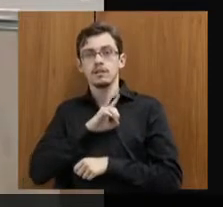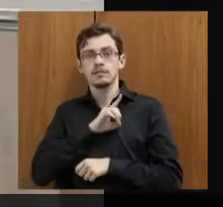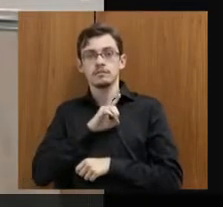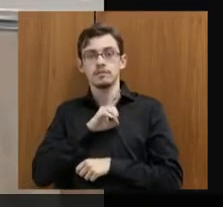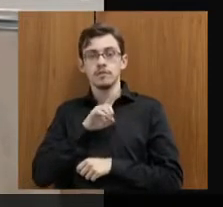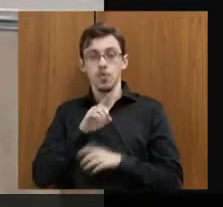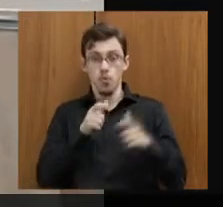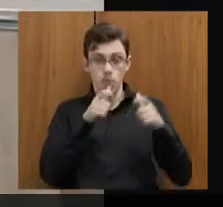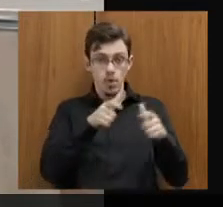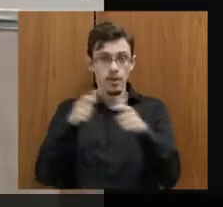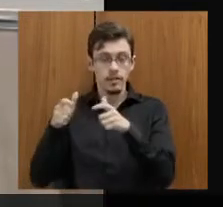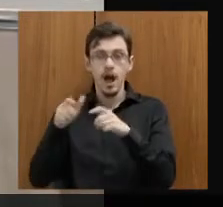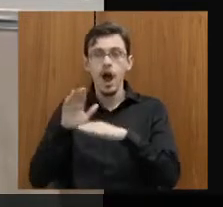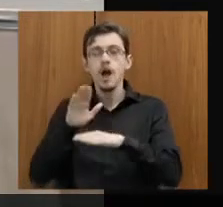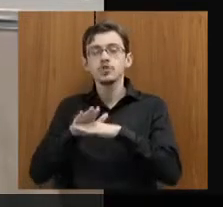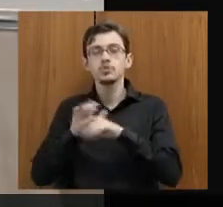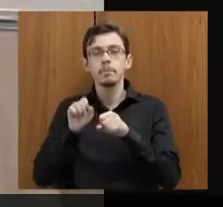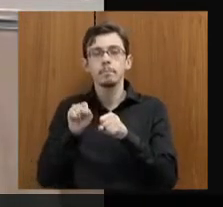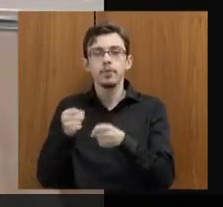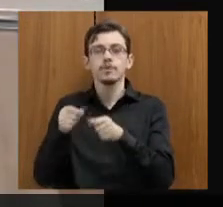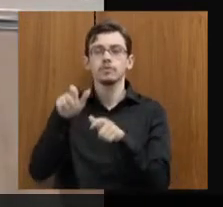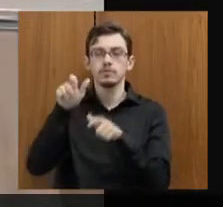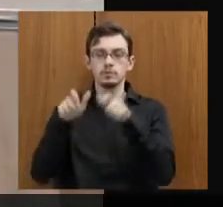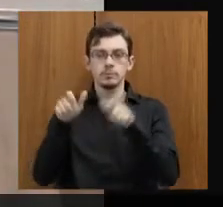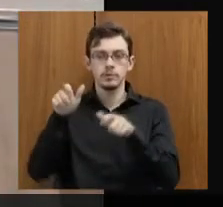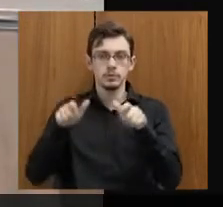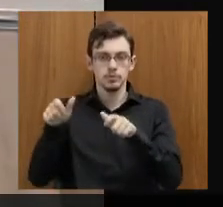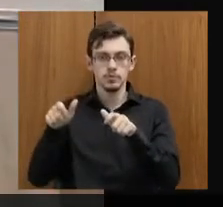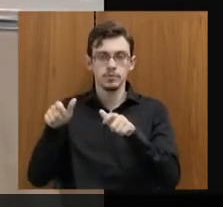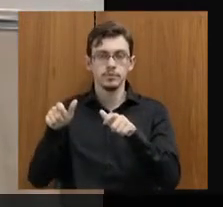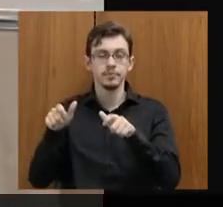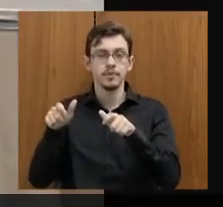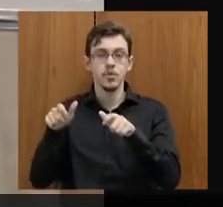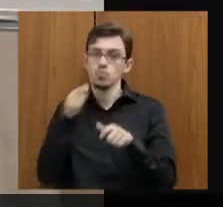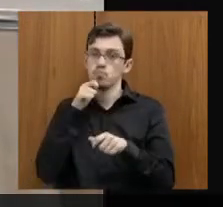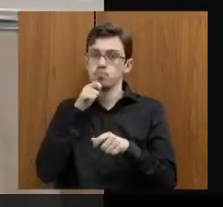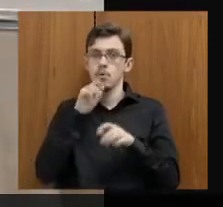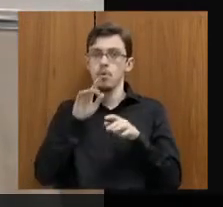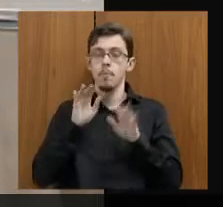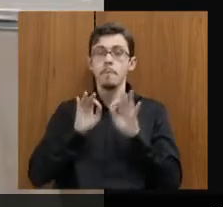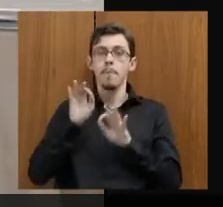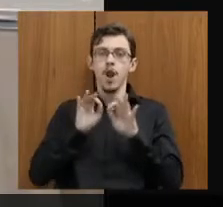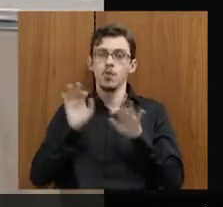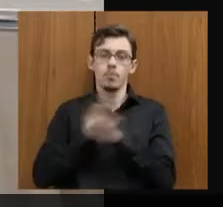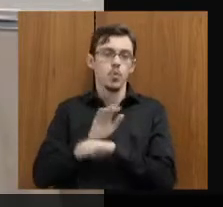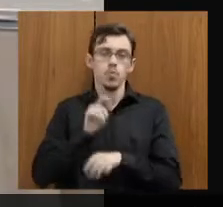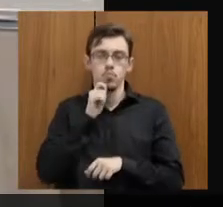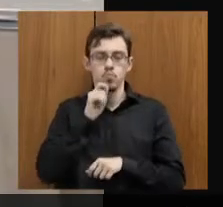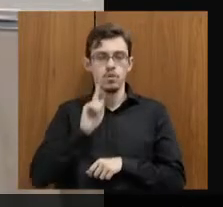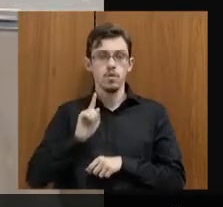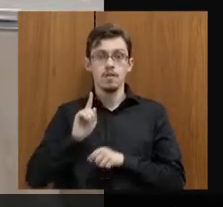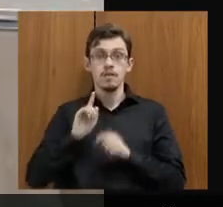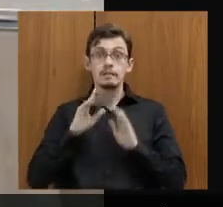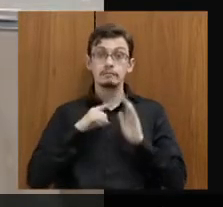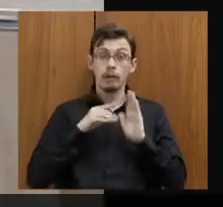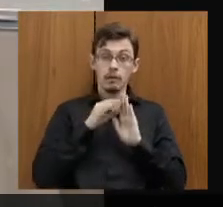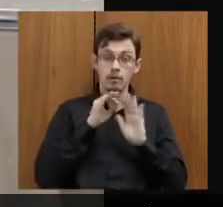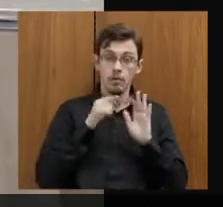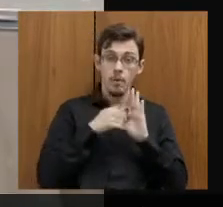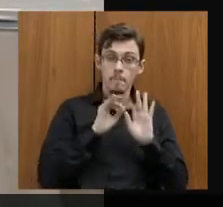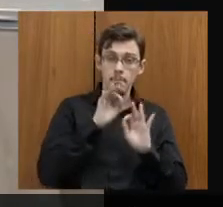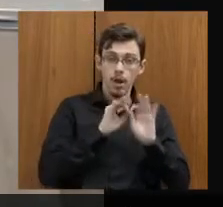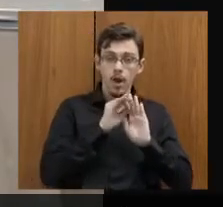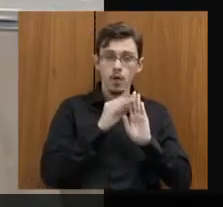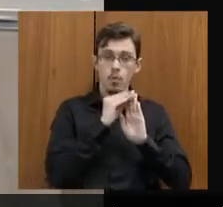Gerais nós não temos ainda o plano de envolvimento sustentável de povos e comunidades tradicionais Onde poderia estar também